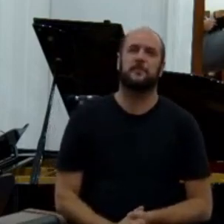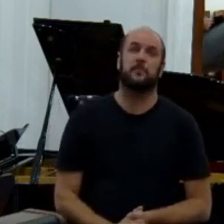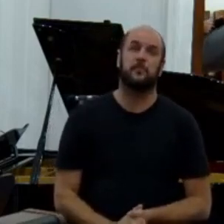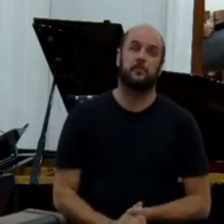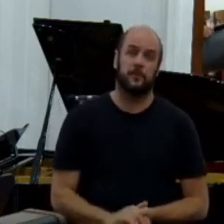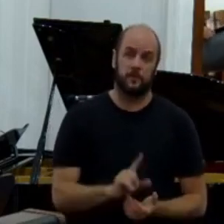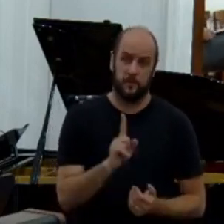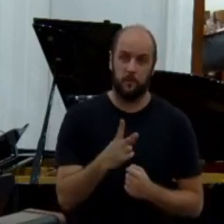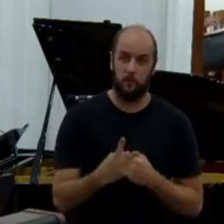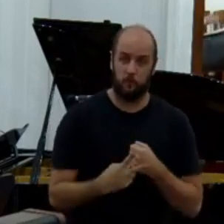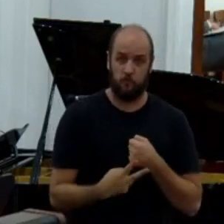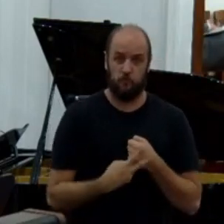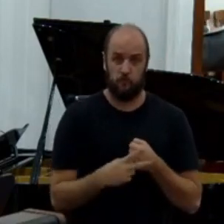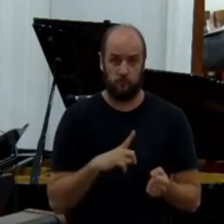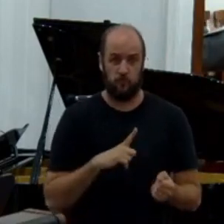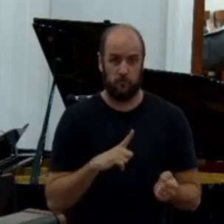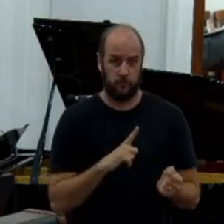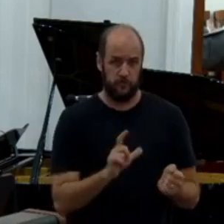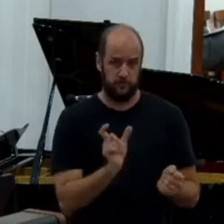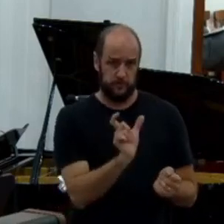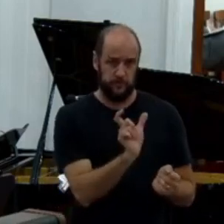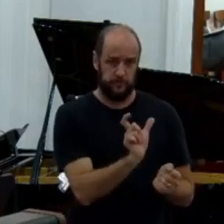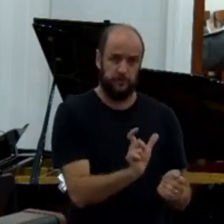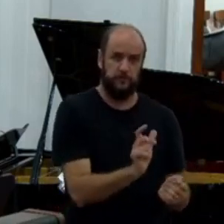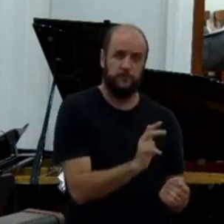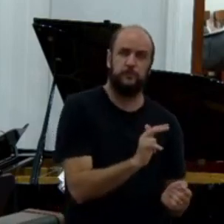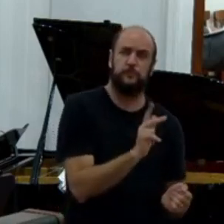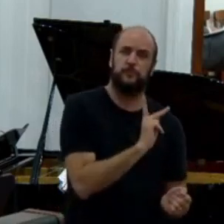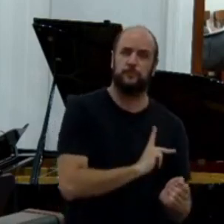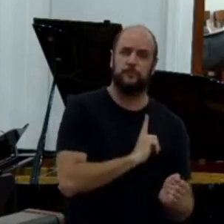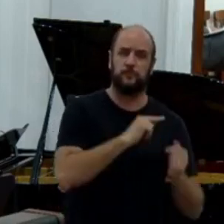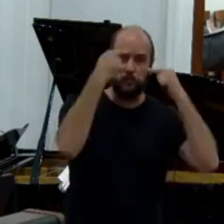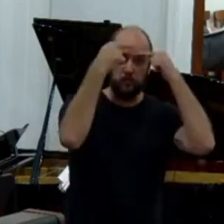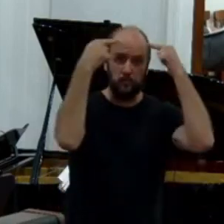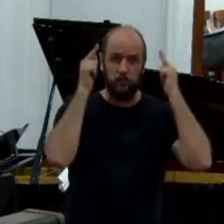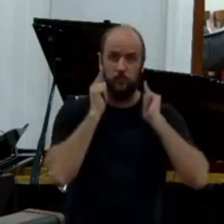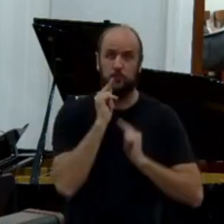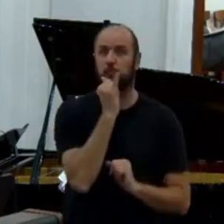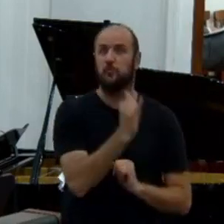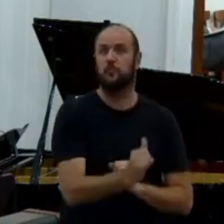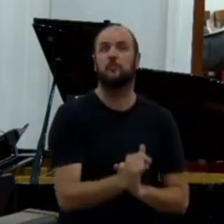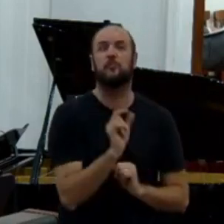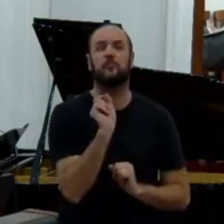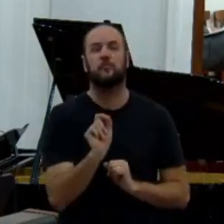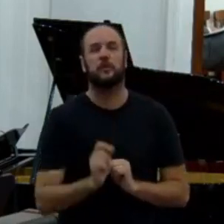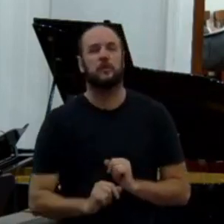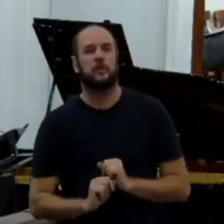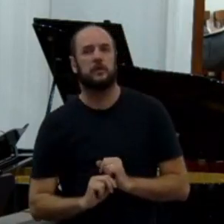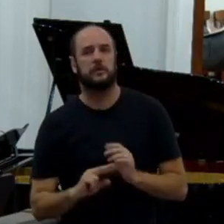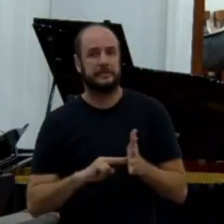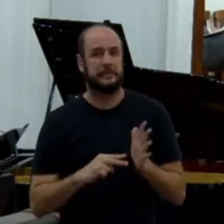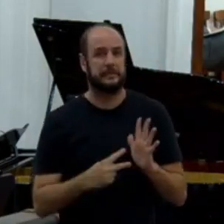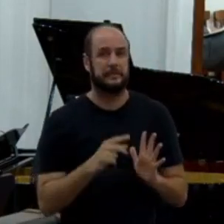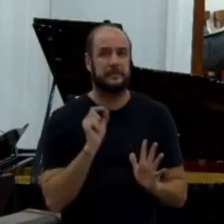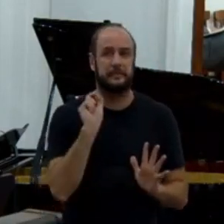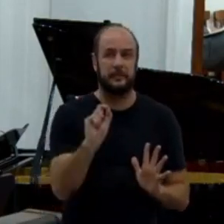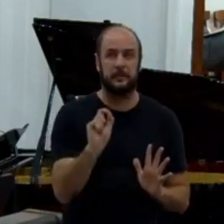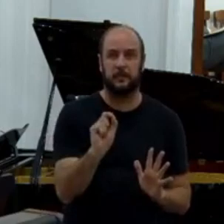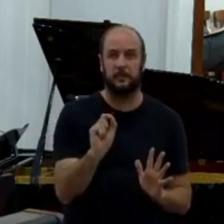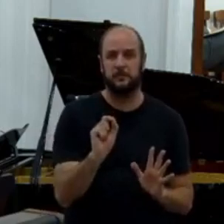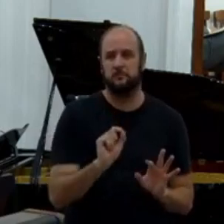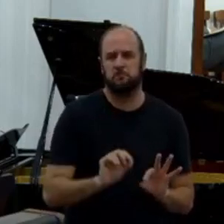Querido, o verbo utilizado aqui pelo apóstolo Paulo no grego, ele